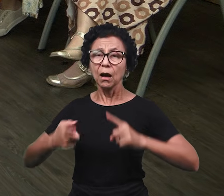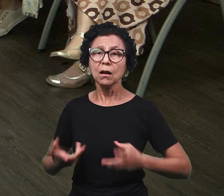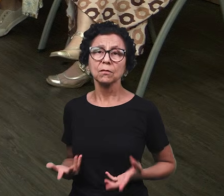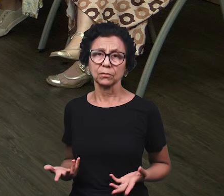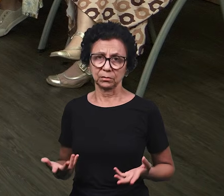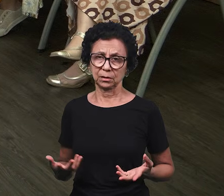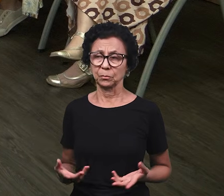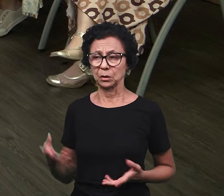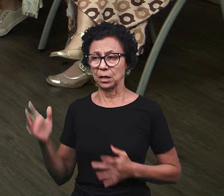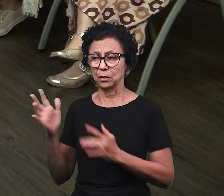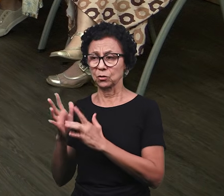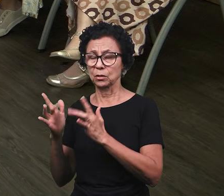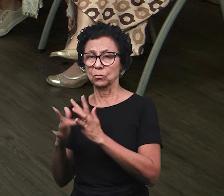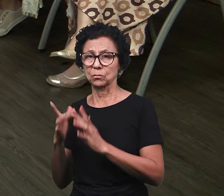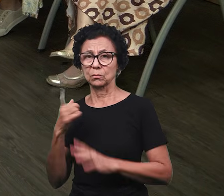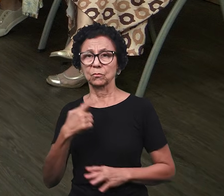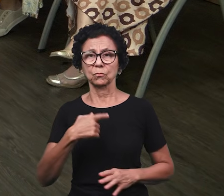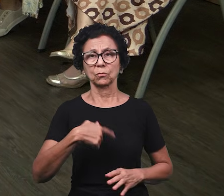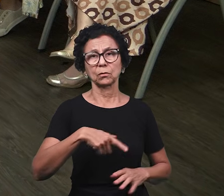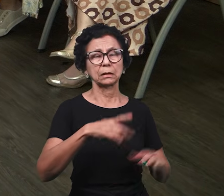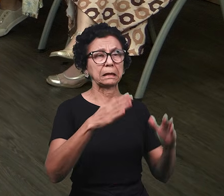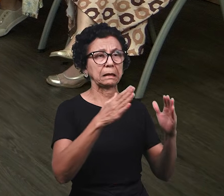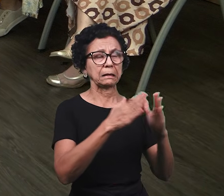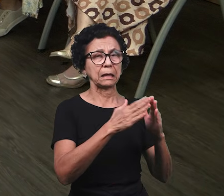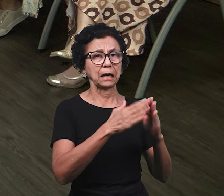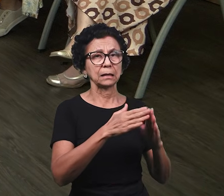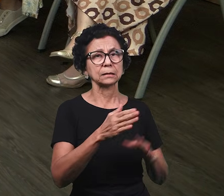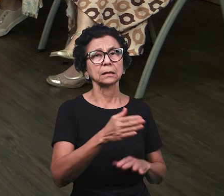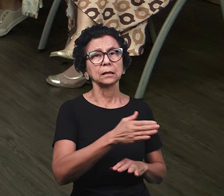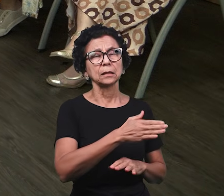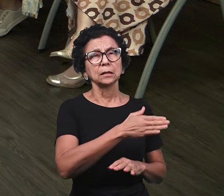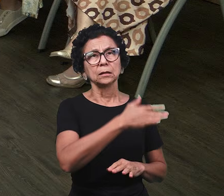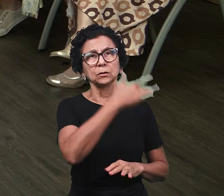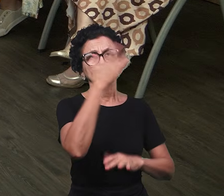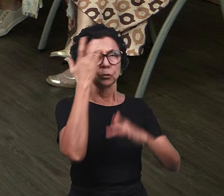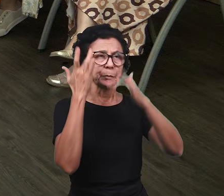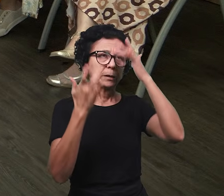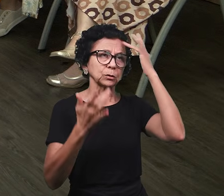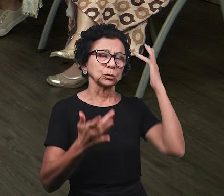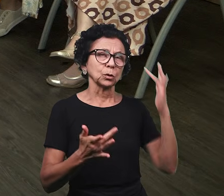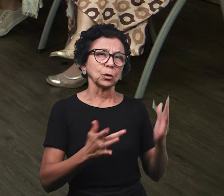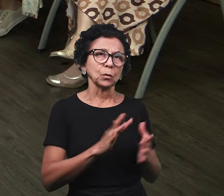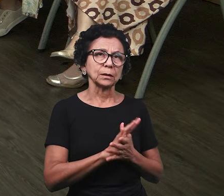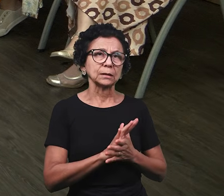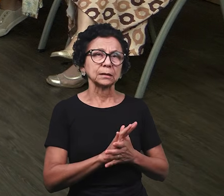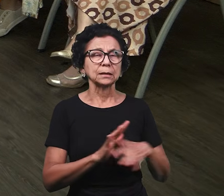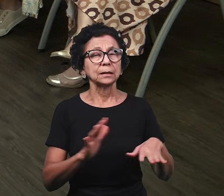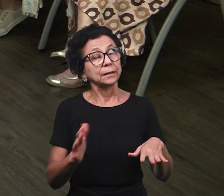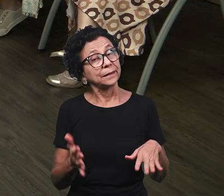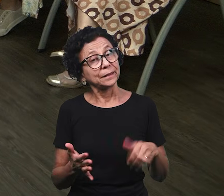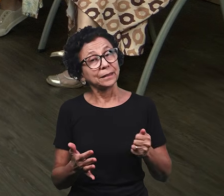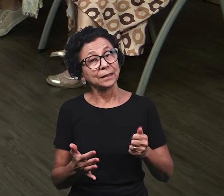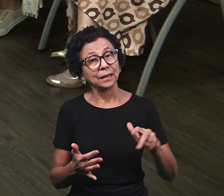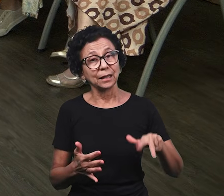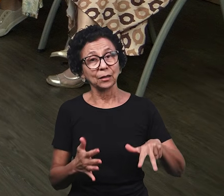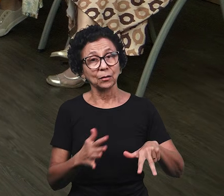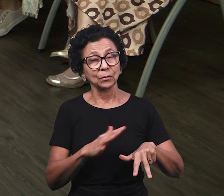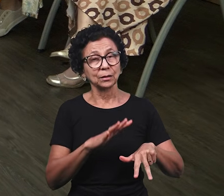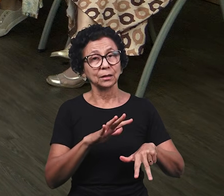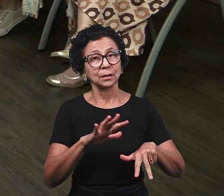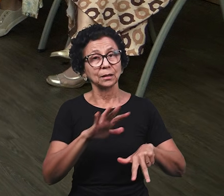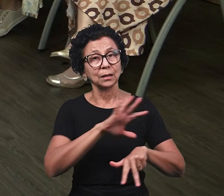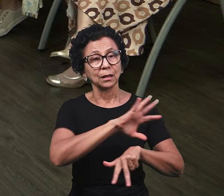de publicano, ele relacionou com pessoas que eram cobradores